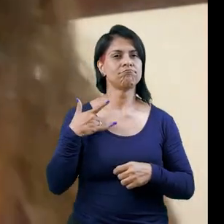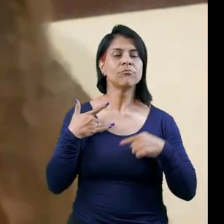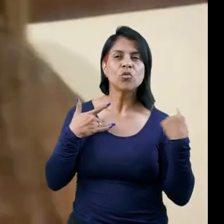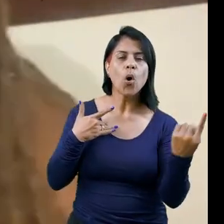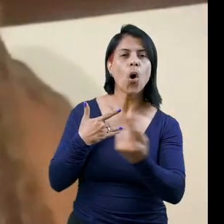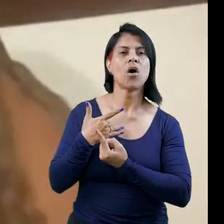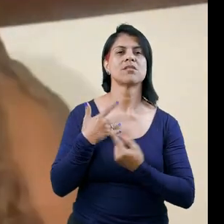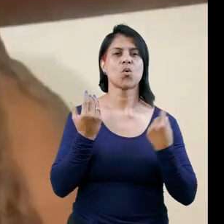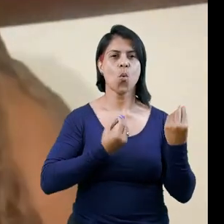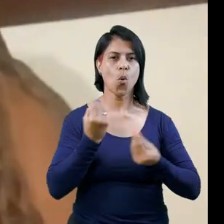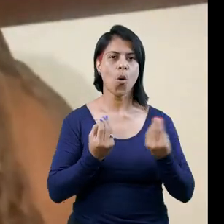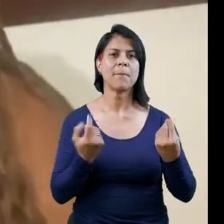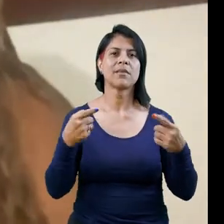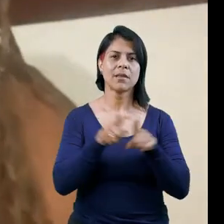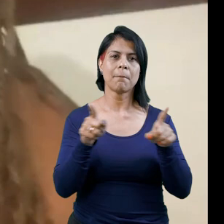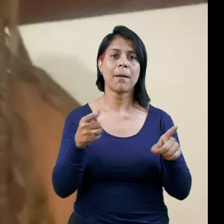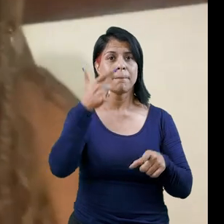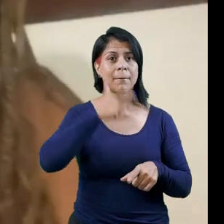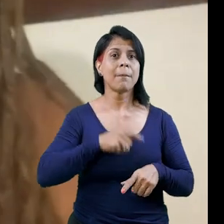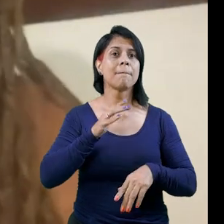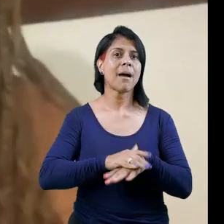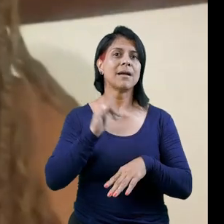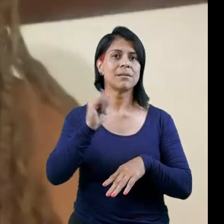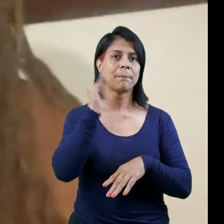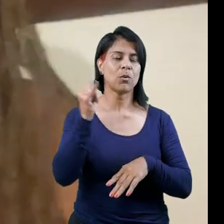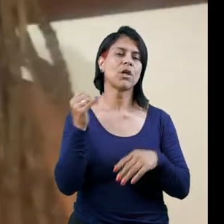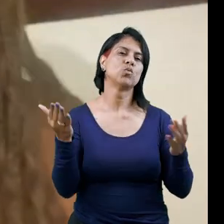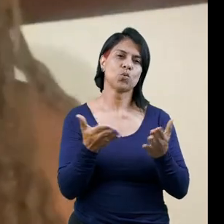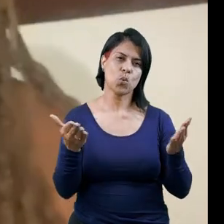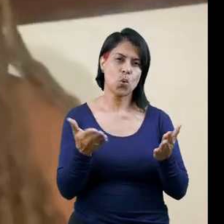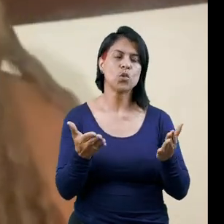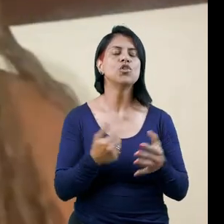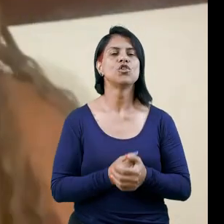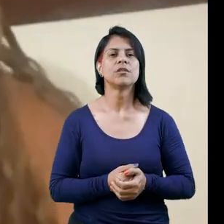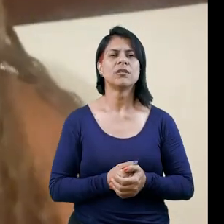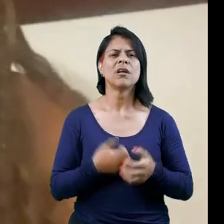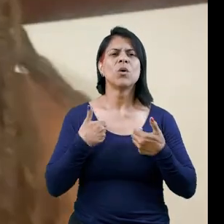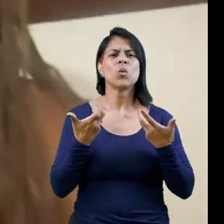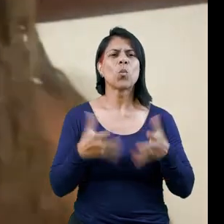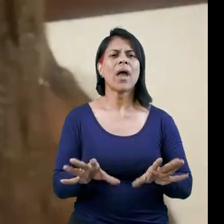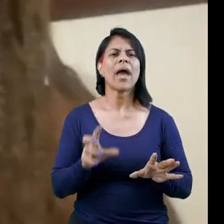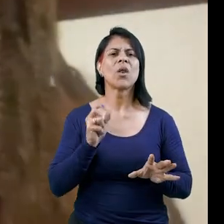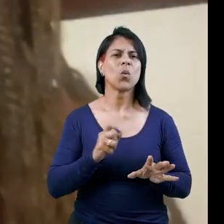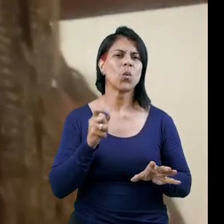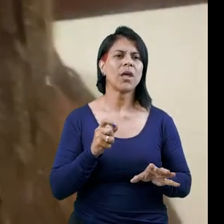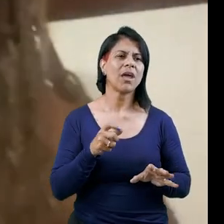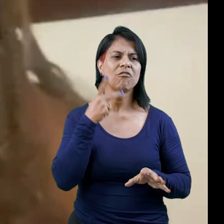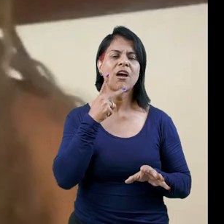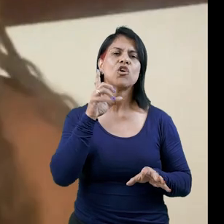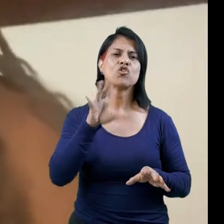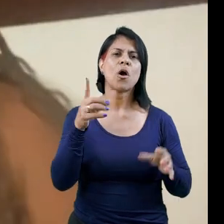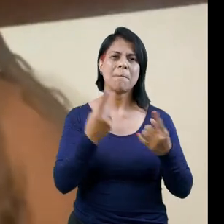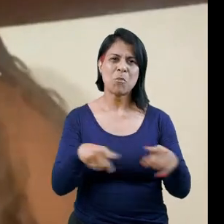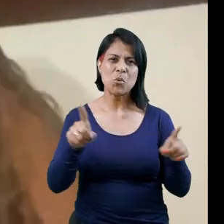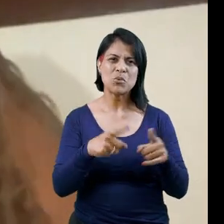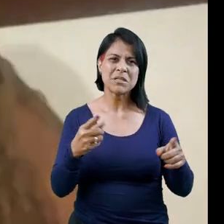talvez isso seja o que, para mim, hoje é mais inegociável, sabe? Tipo, não quero criar, não quero fazer música